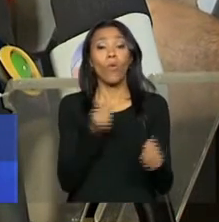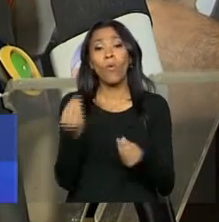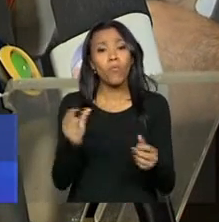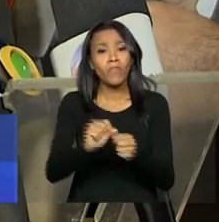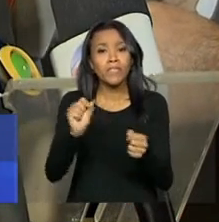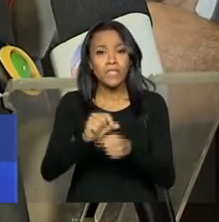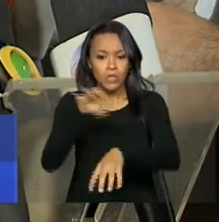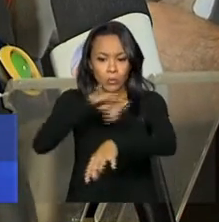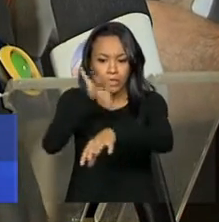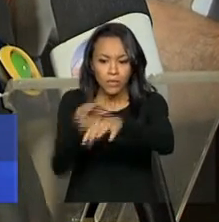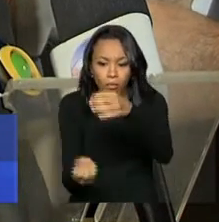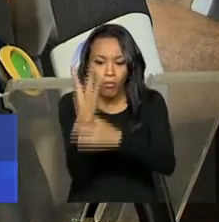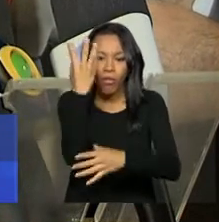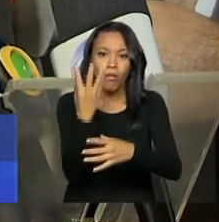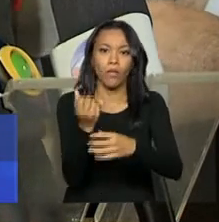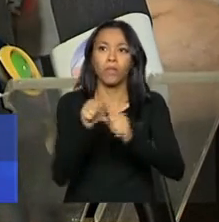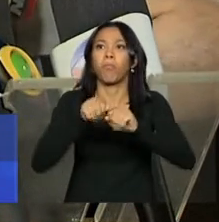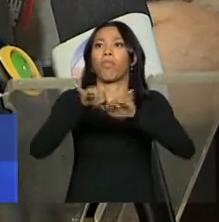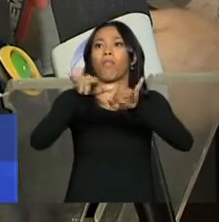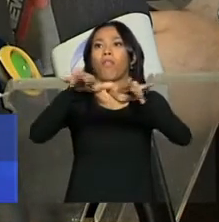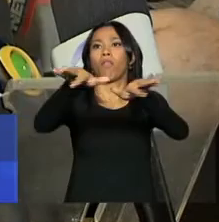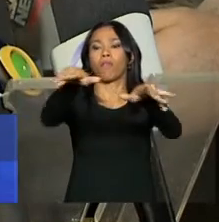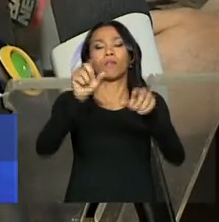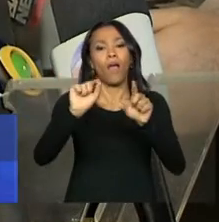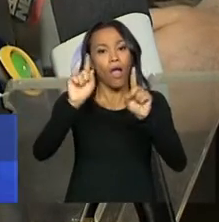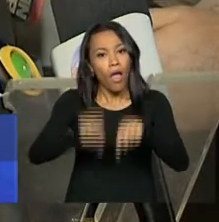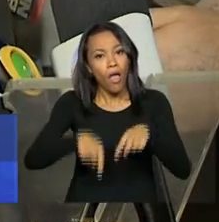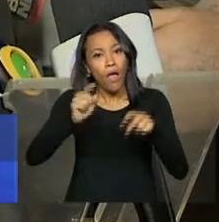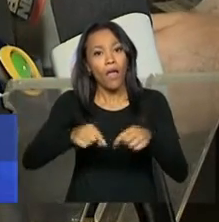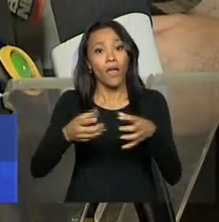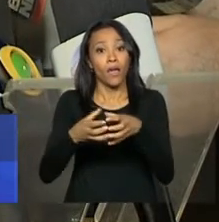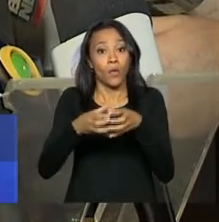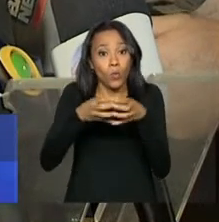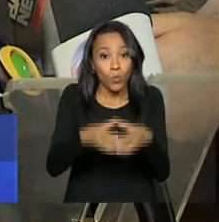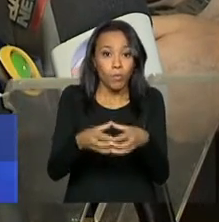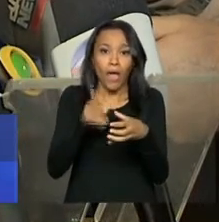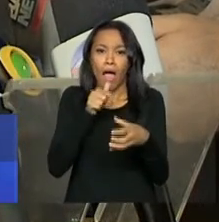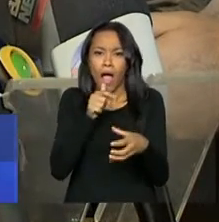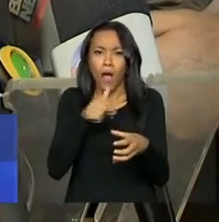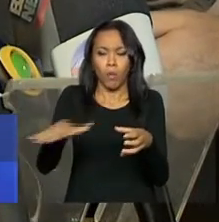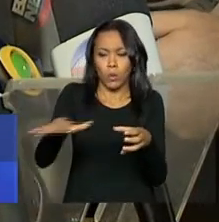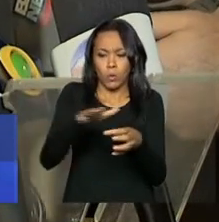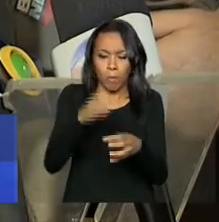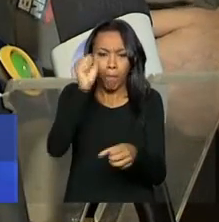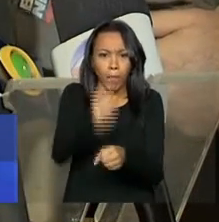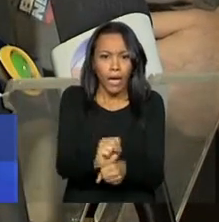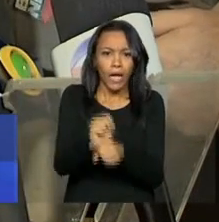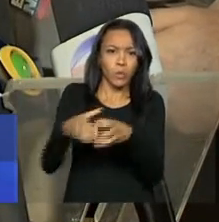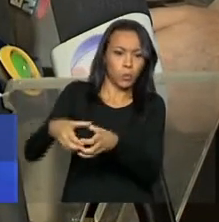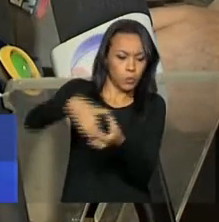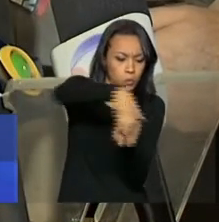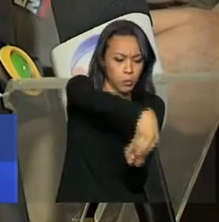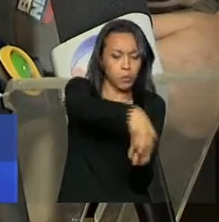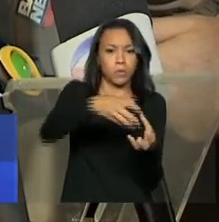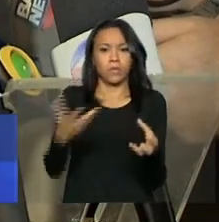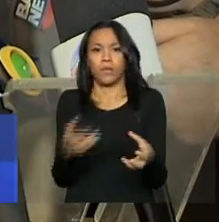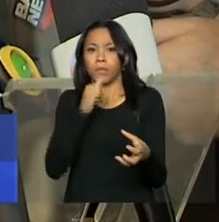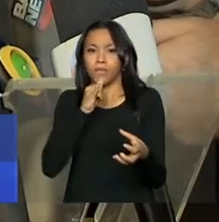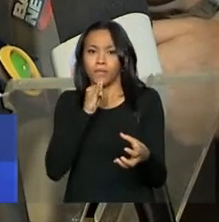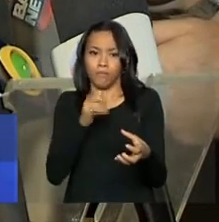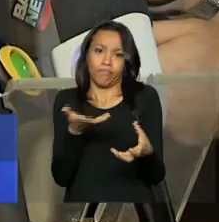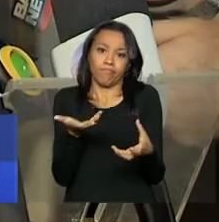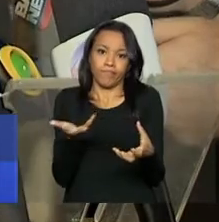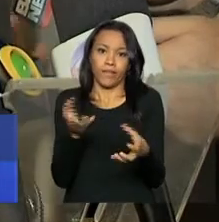deixar o mosquito nascer destruindo os seus criadouros e aquele criador como por exemplo uma caixa